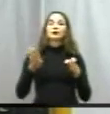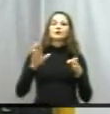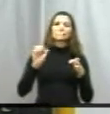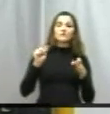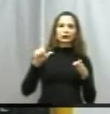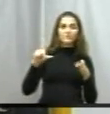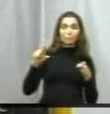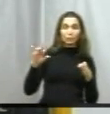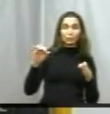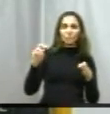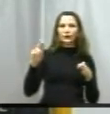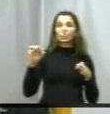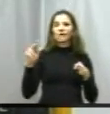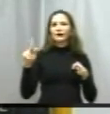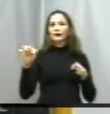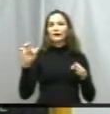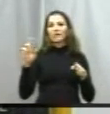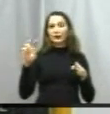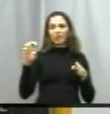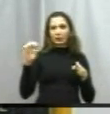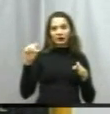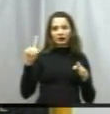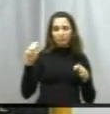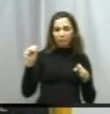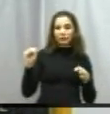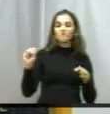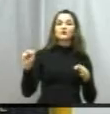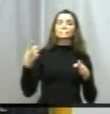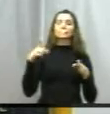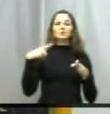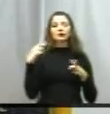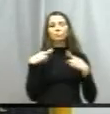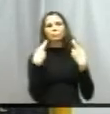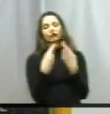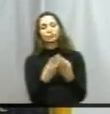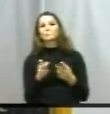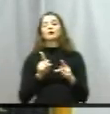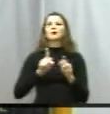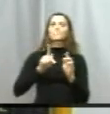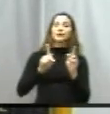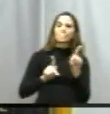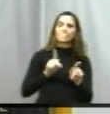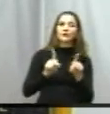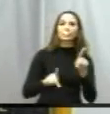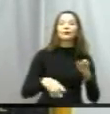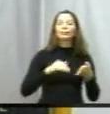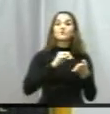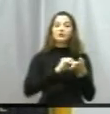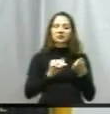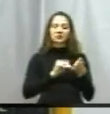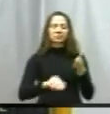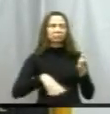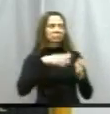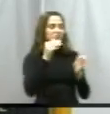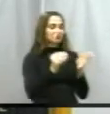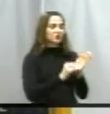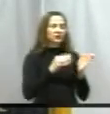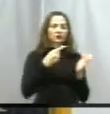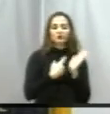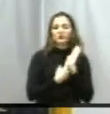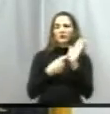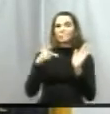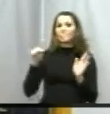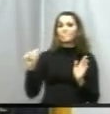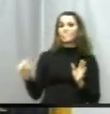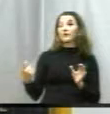Guedes, em seguida fizemos as audiências públicas com todas as secretarias que vieram aqui apresentar o PPA, essa peça